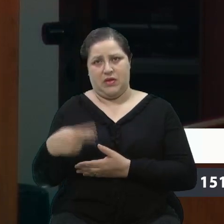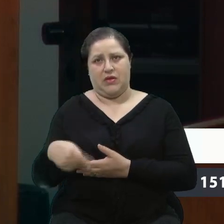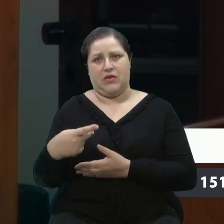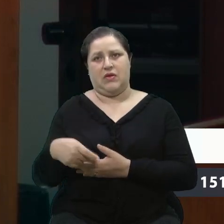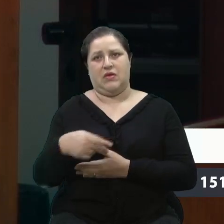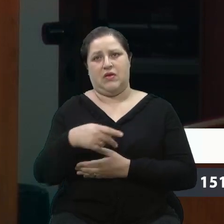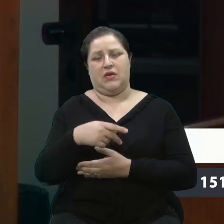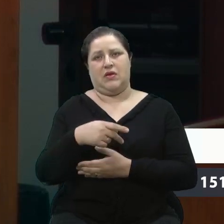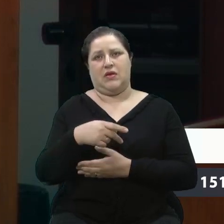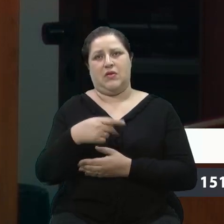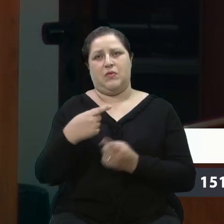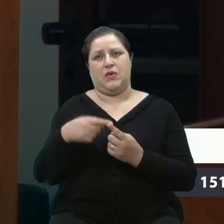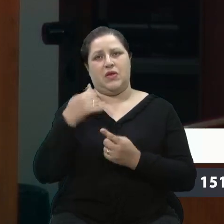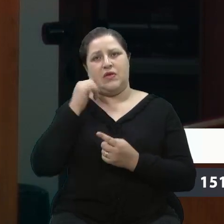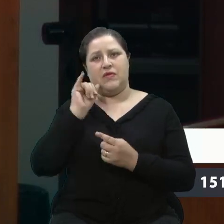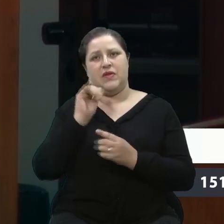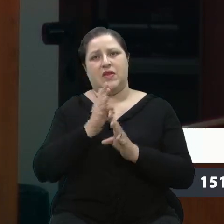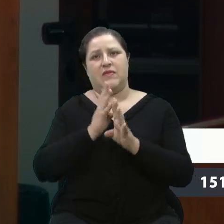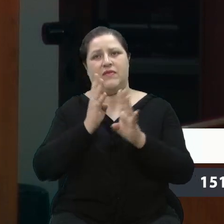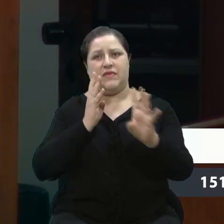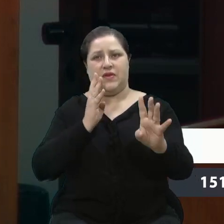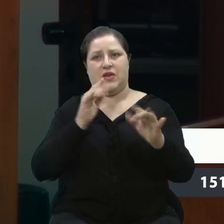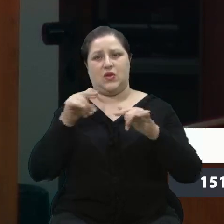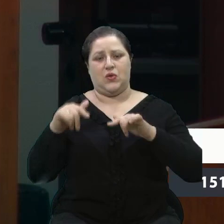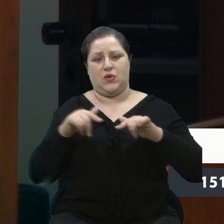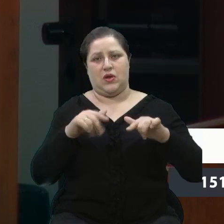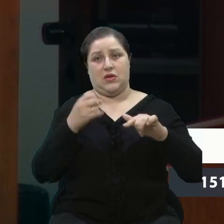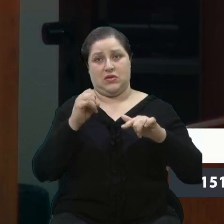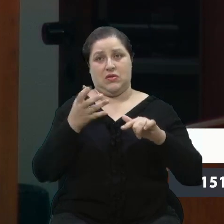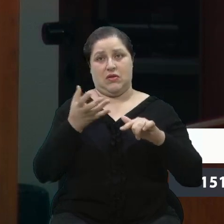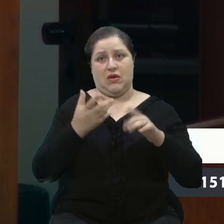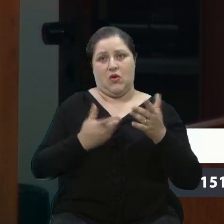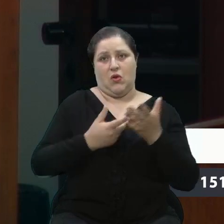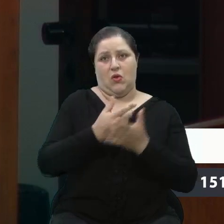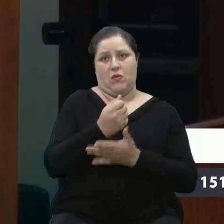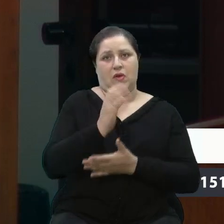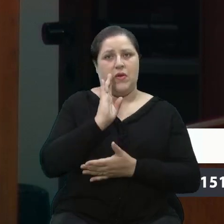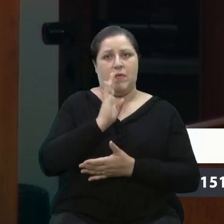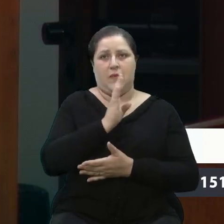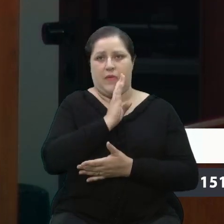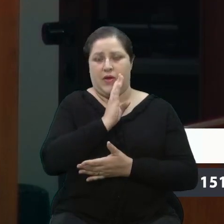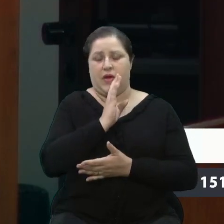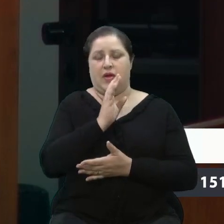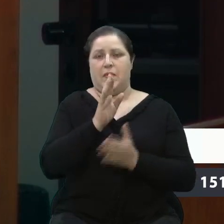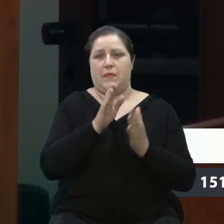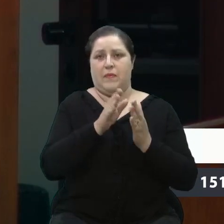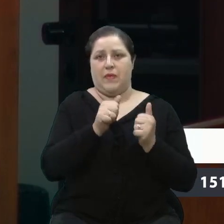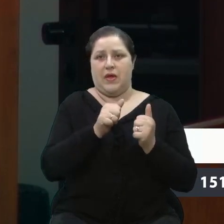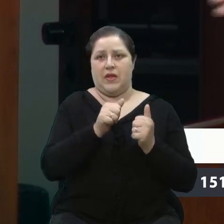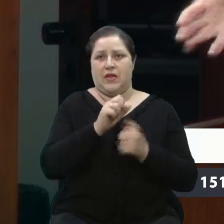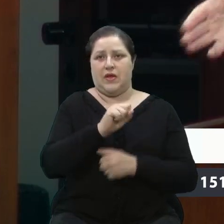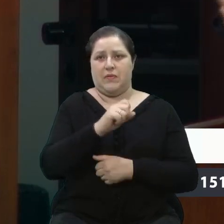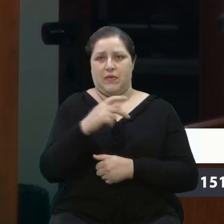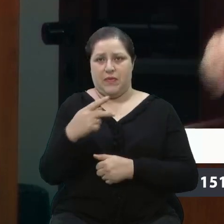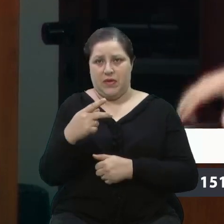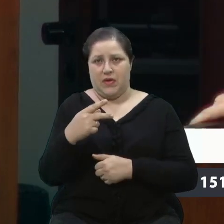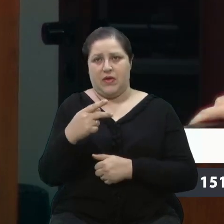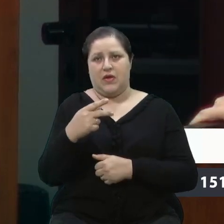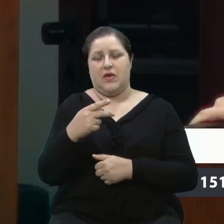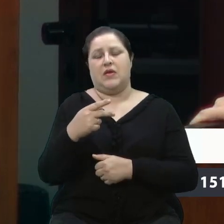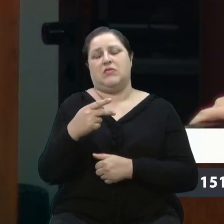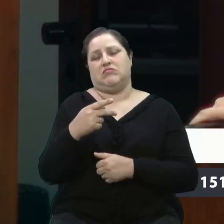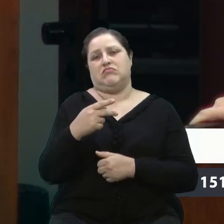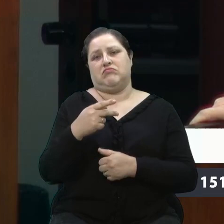nós estamos evitando filas nos locais. Se o senhor quiser comprar qualquer coisa do bar, o senhor solicita pelo aplicativo, o senhor paga pelo aplicativo e só passa no bar para